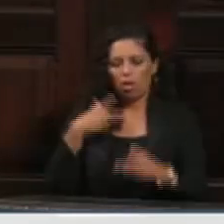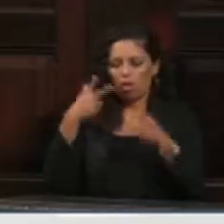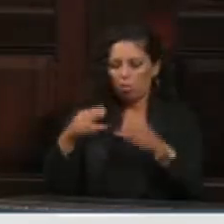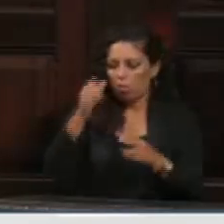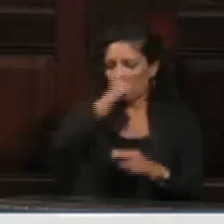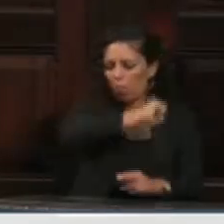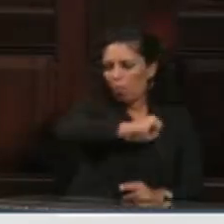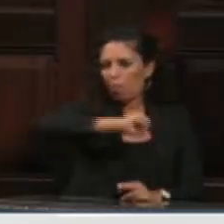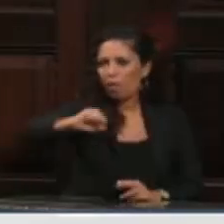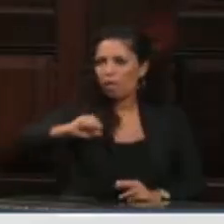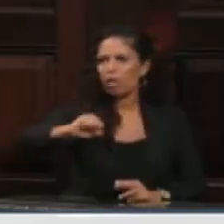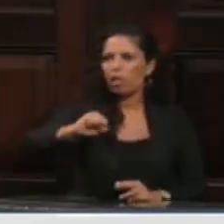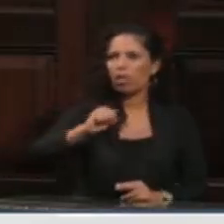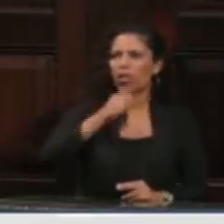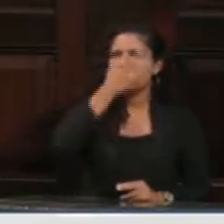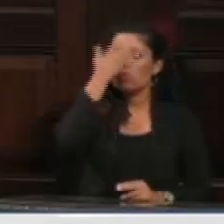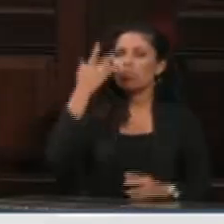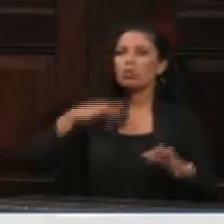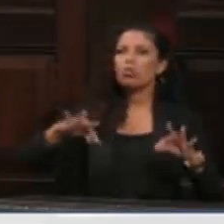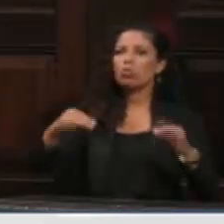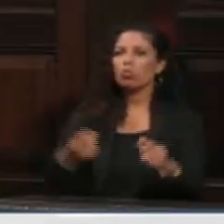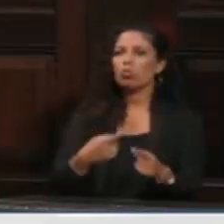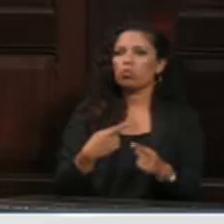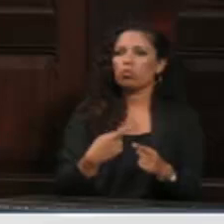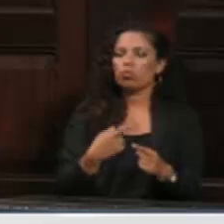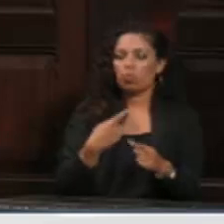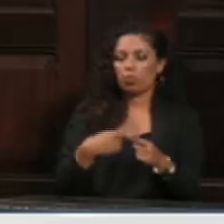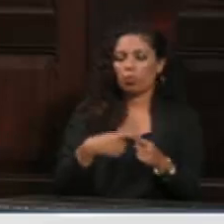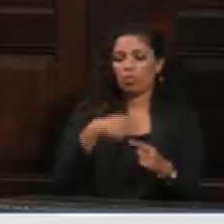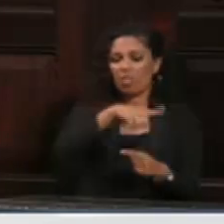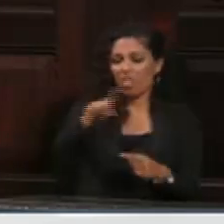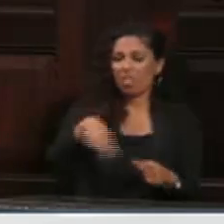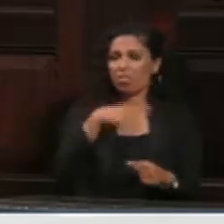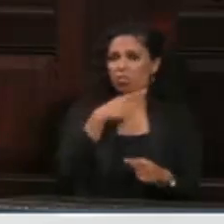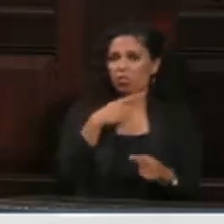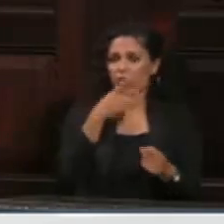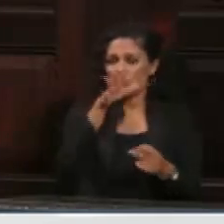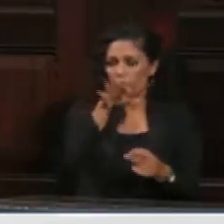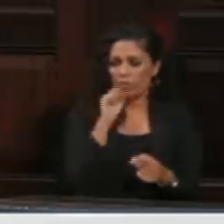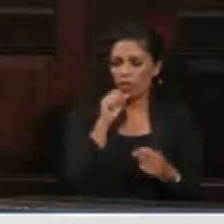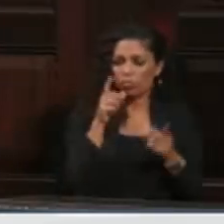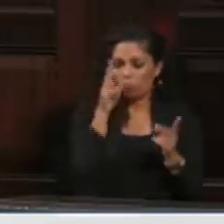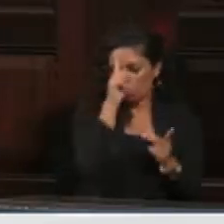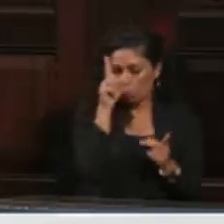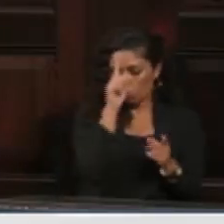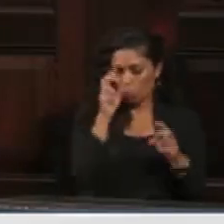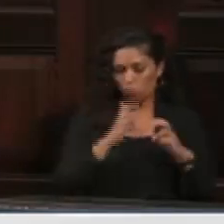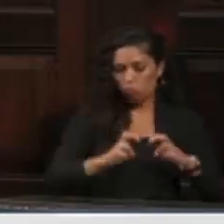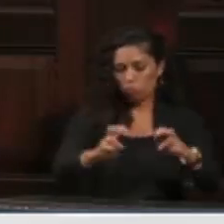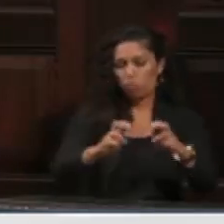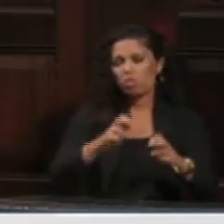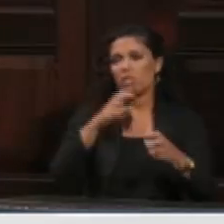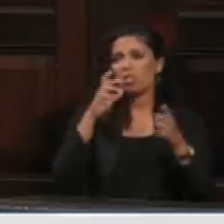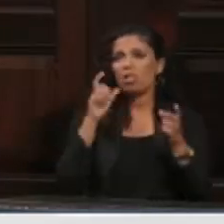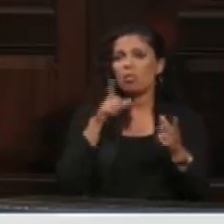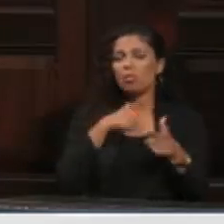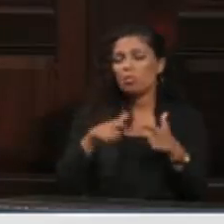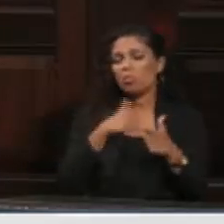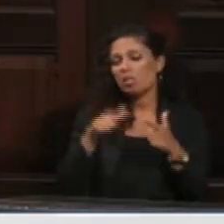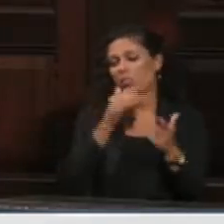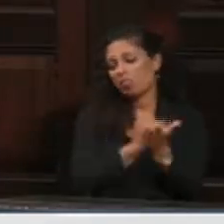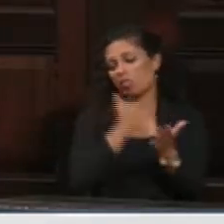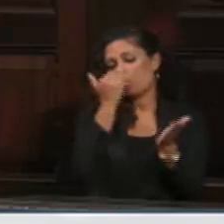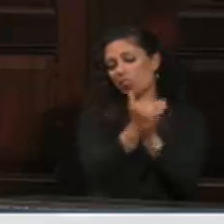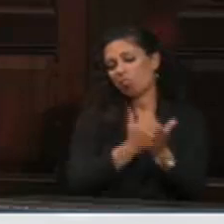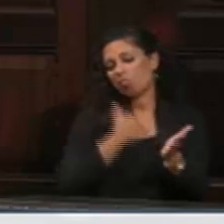genocídio de uma população já tão humilhada, desprezada, com dificuldade de acesso